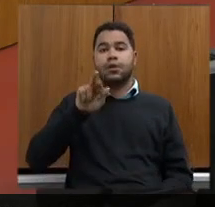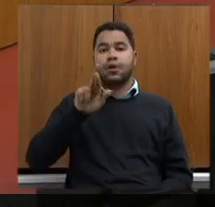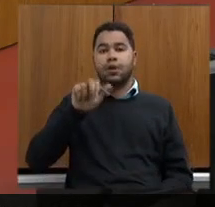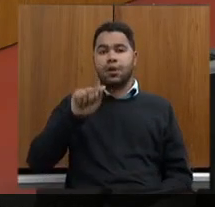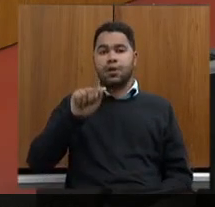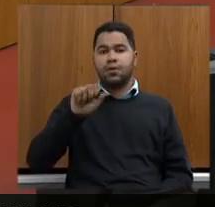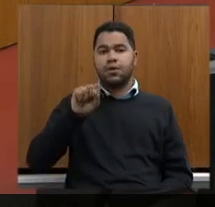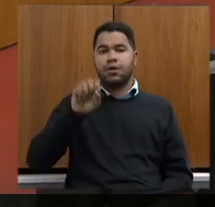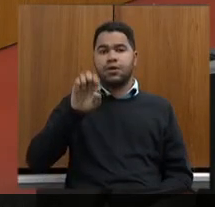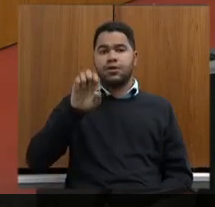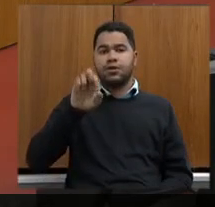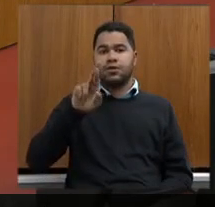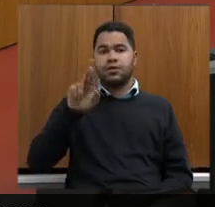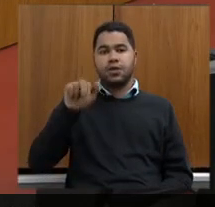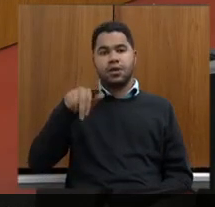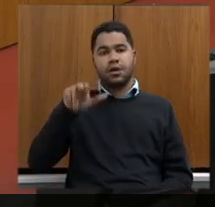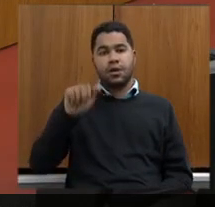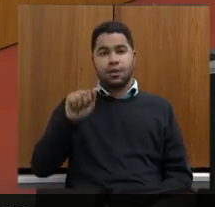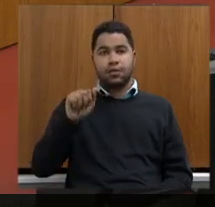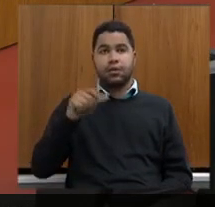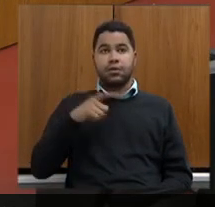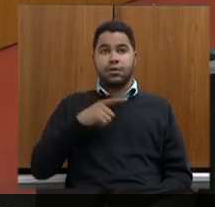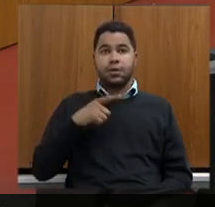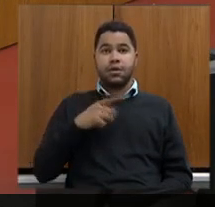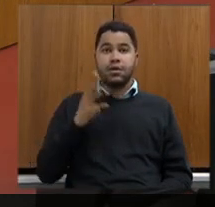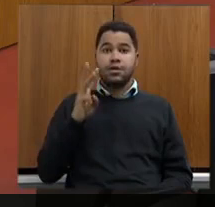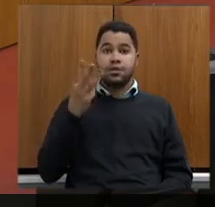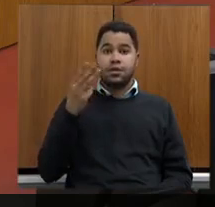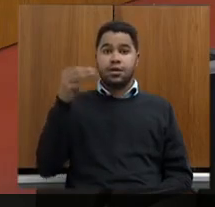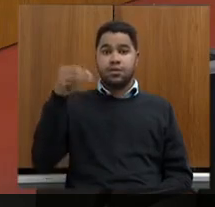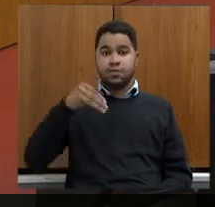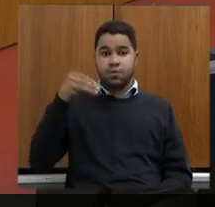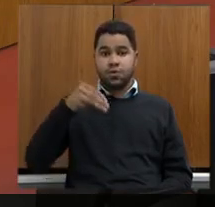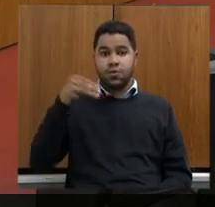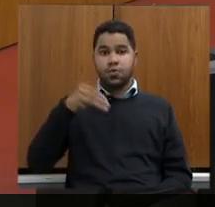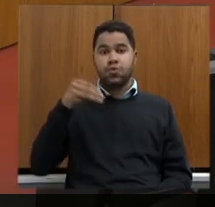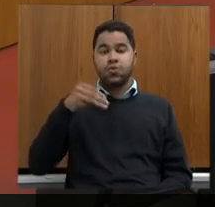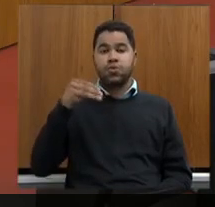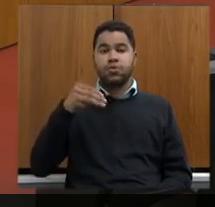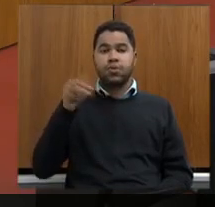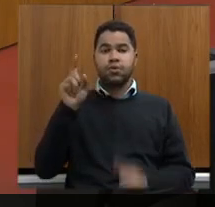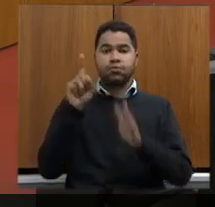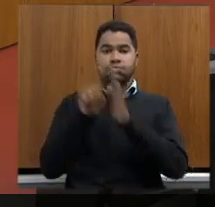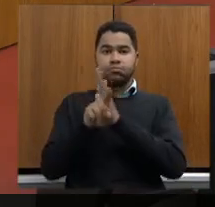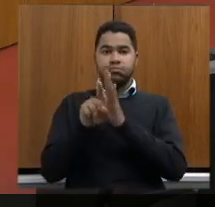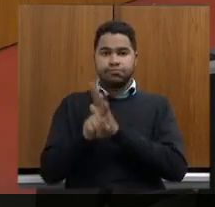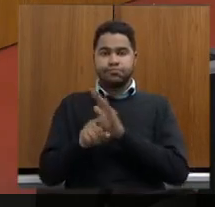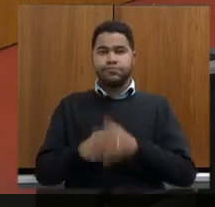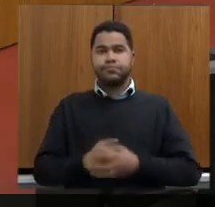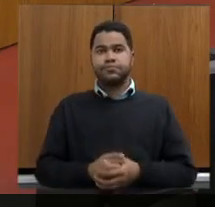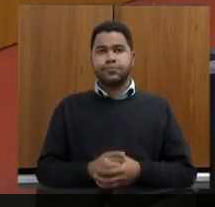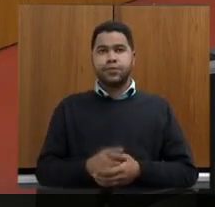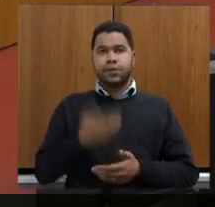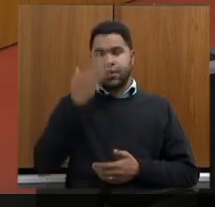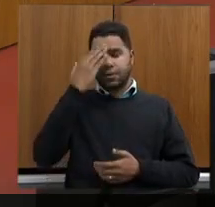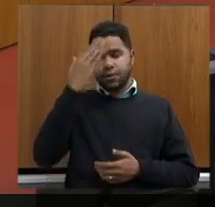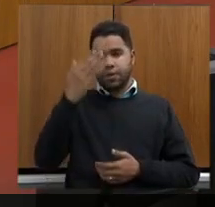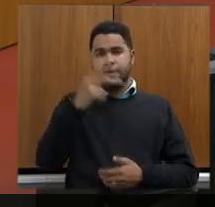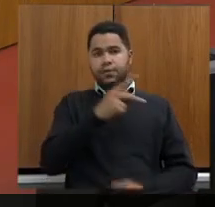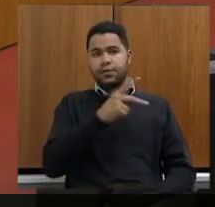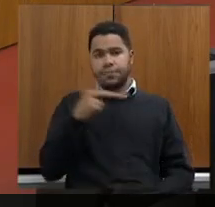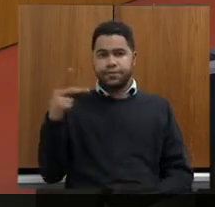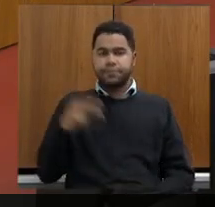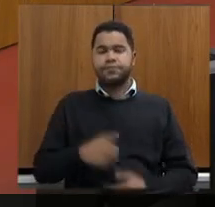se você se ele se dispõe de três minutos para suas indagações Obrigada